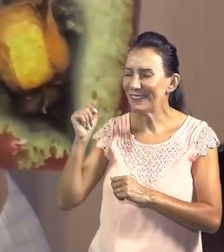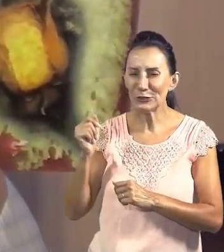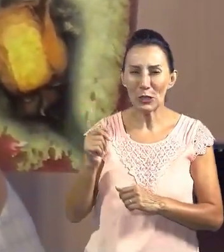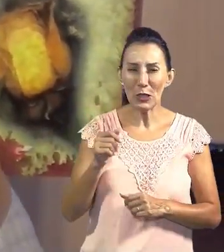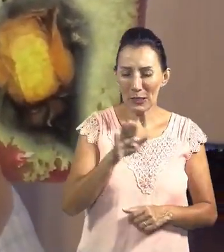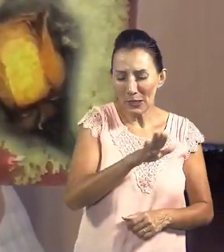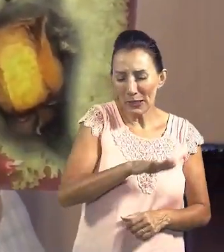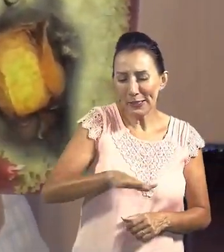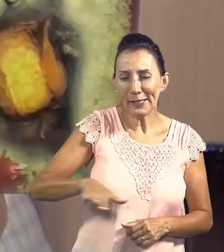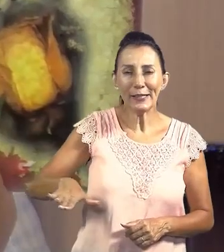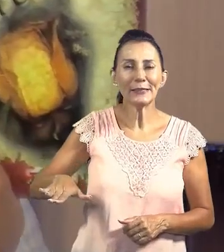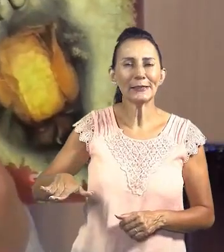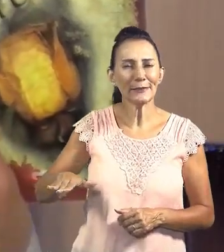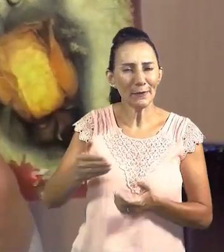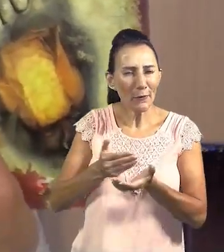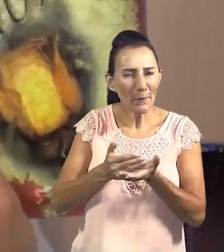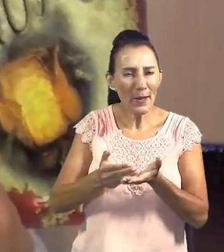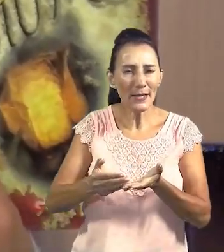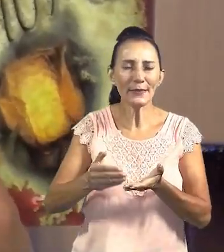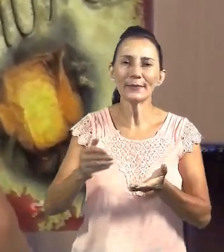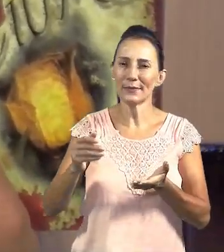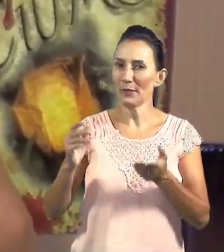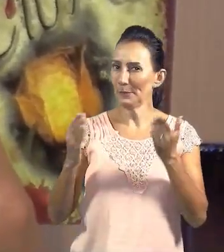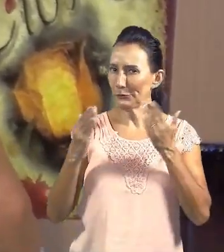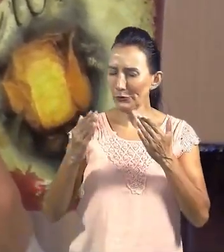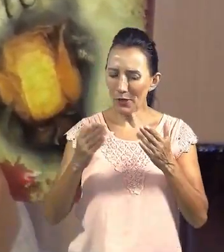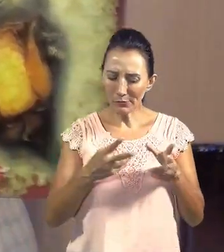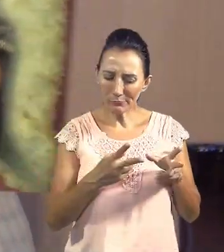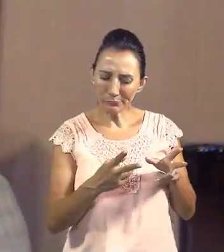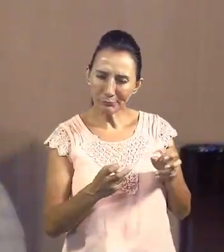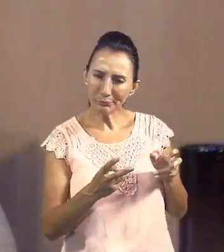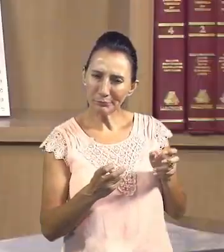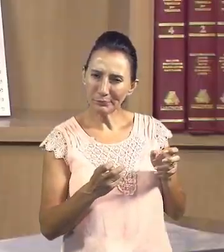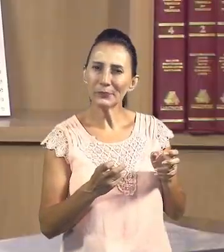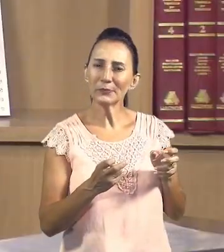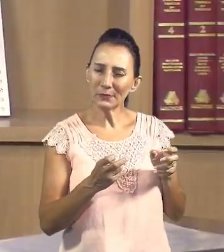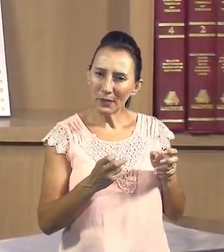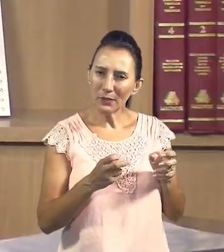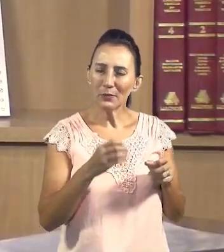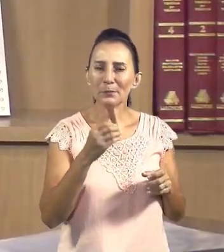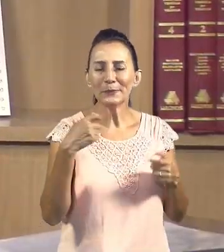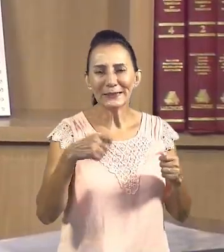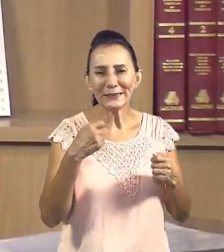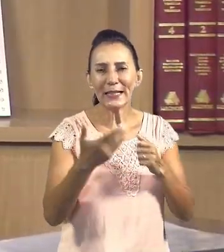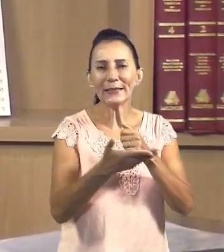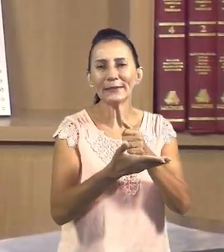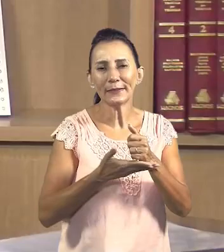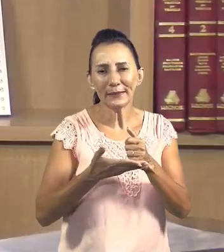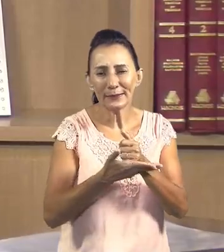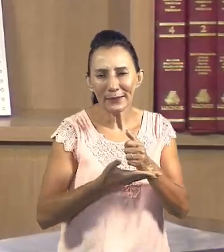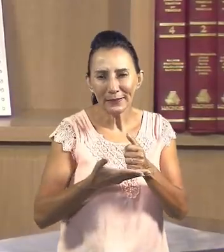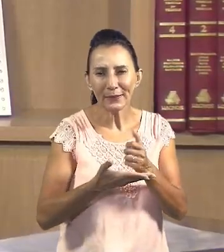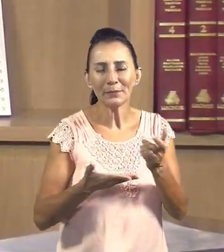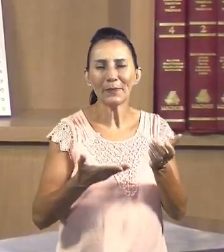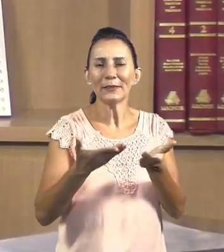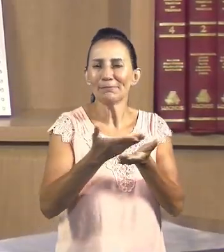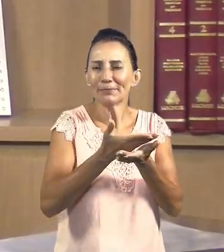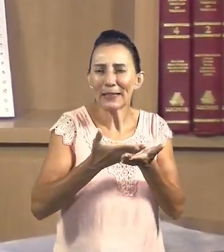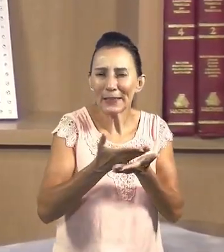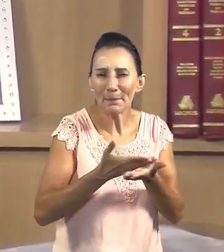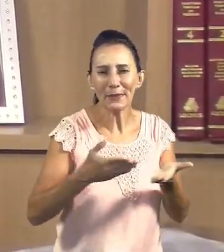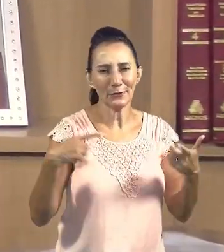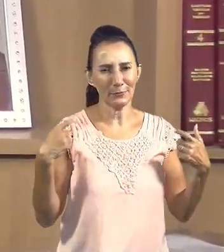grandes psicólogos. É um assunto altamente espiritual, porque muitas crianças são